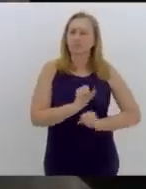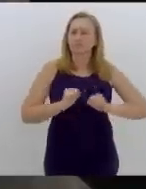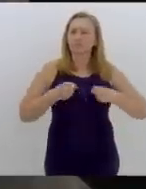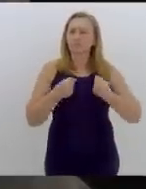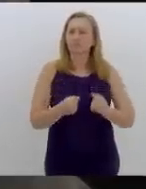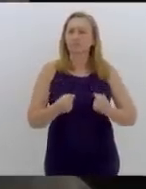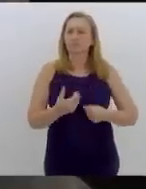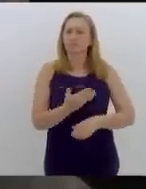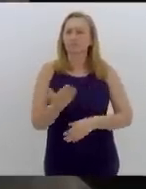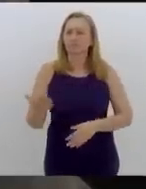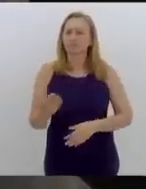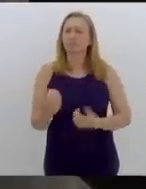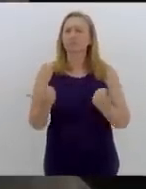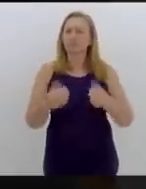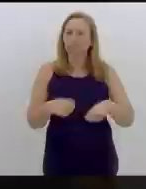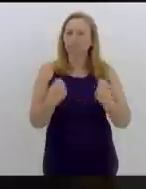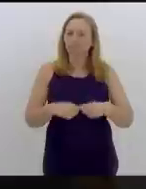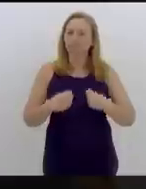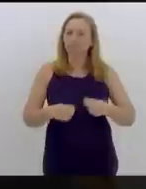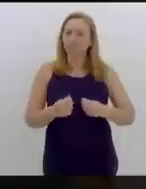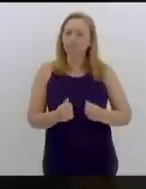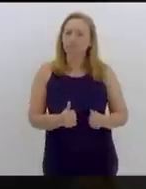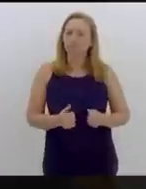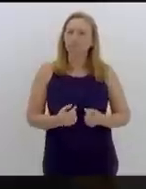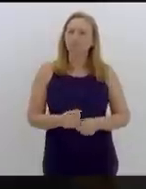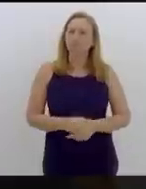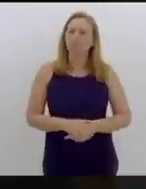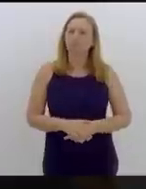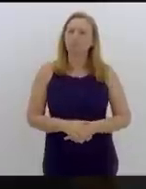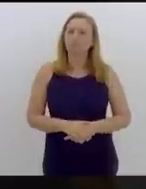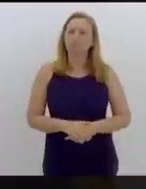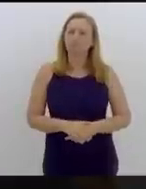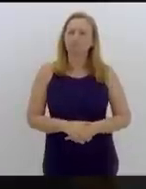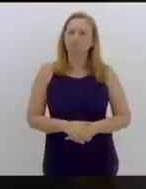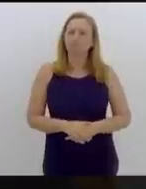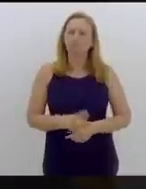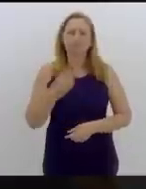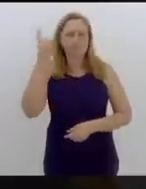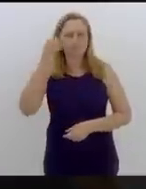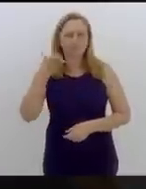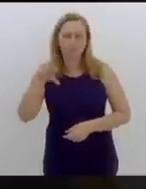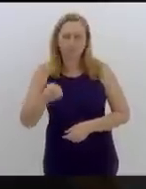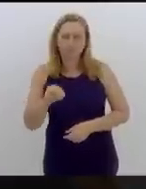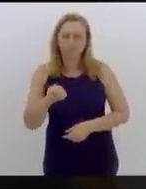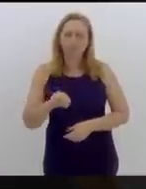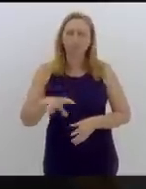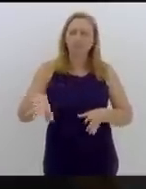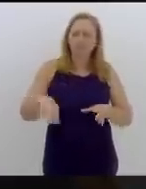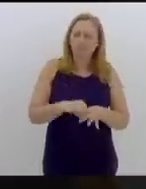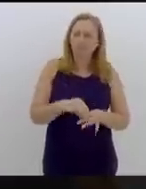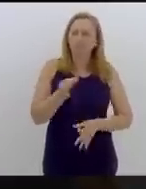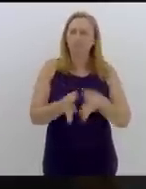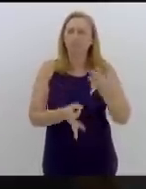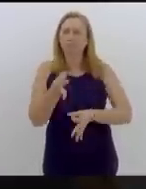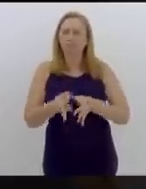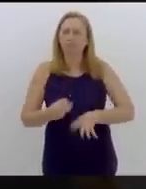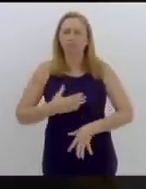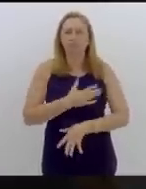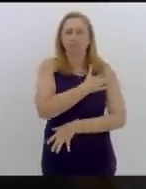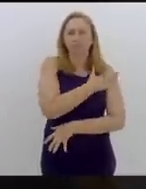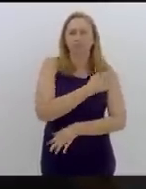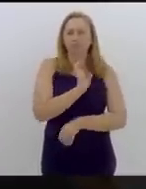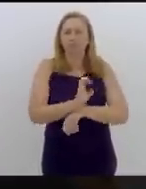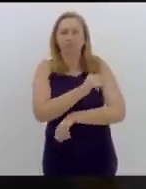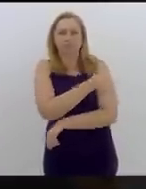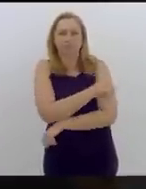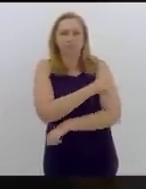isso a gente precisa enfrentar de uma vez por todas Deputado Gualberto a questão da implementação da justiça militar no estado do Rio de